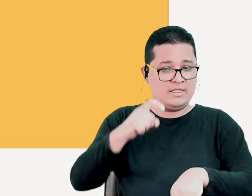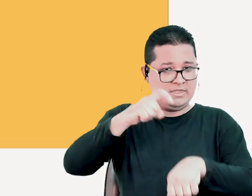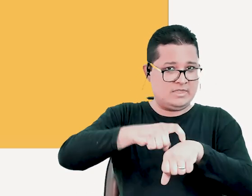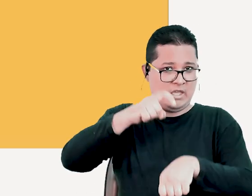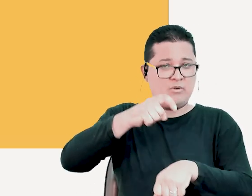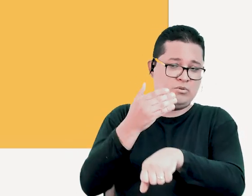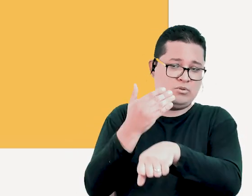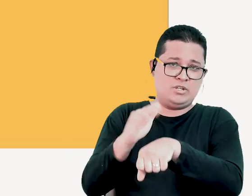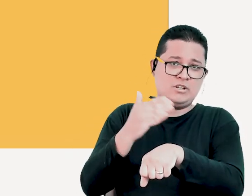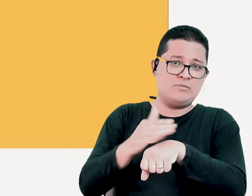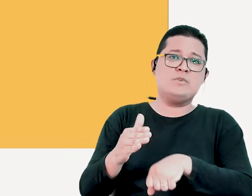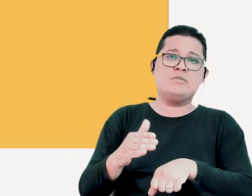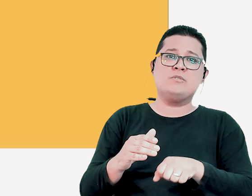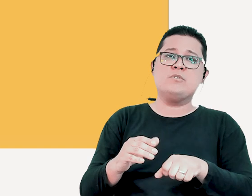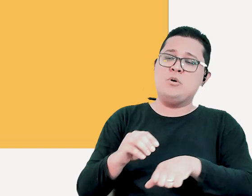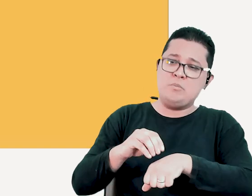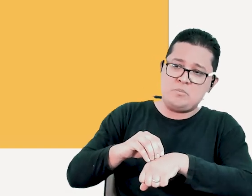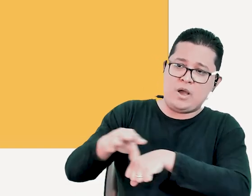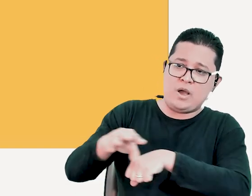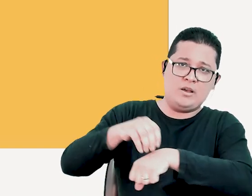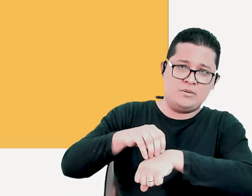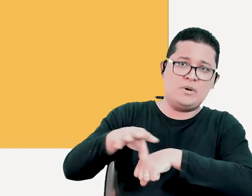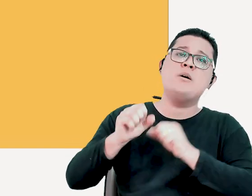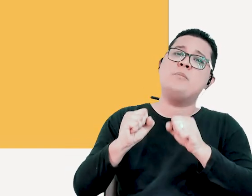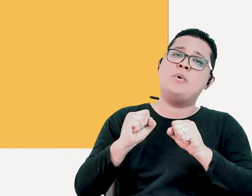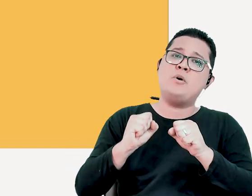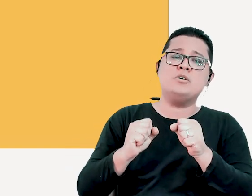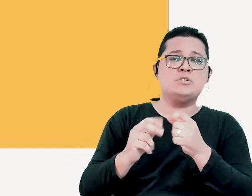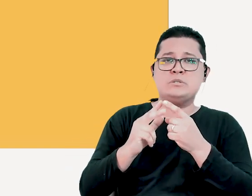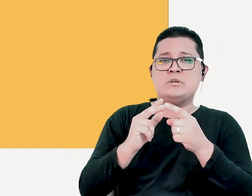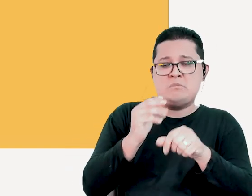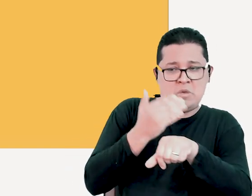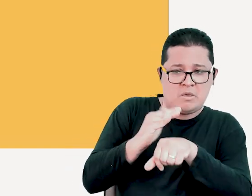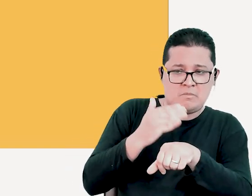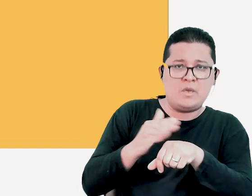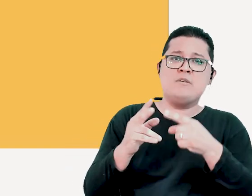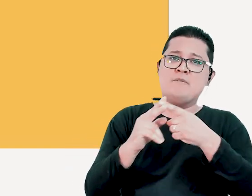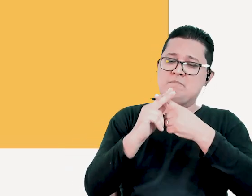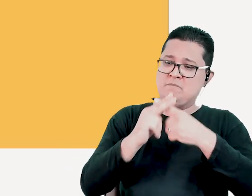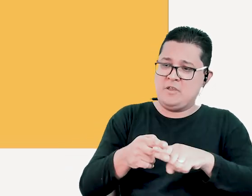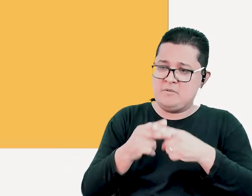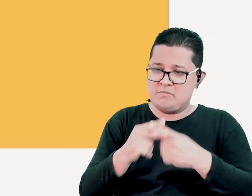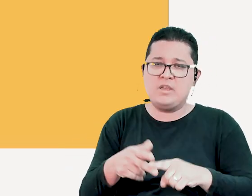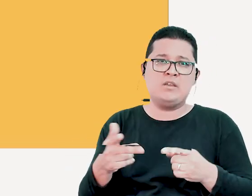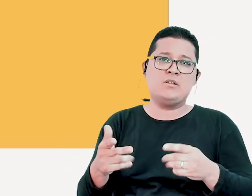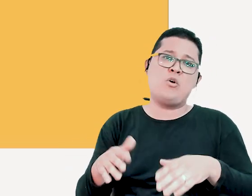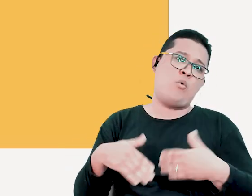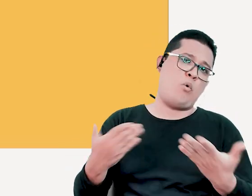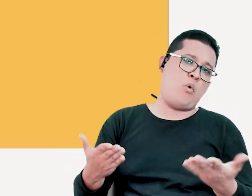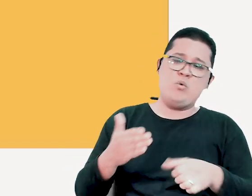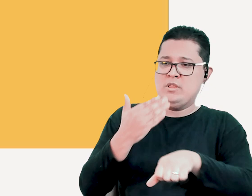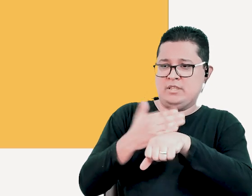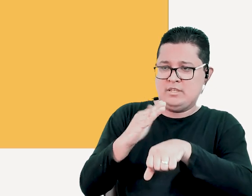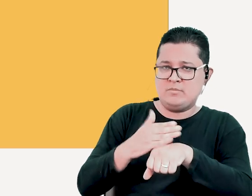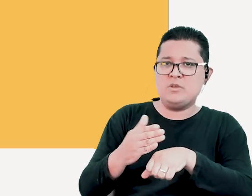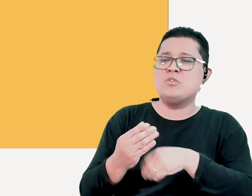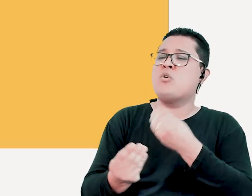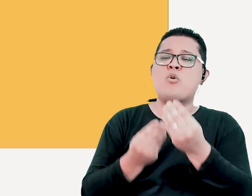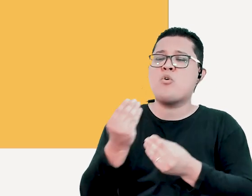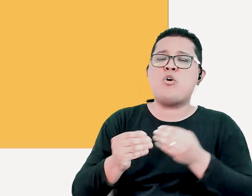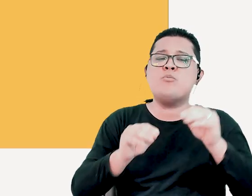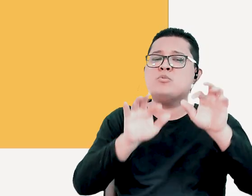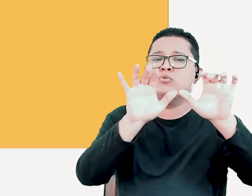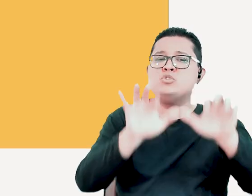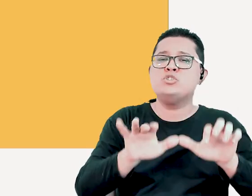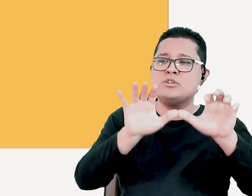ser treinamentos de ferramentas, podem ser treinamentos de como escrever para produto, podem ser